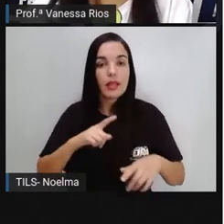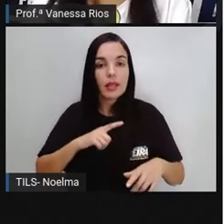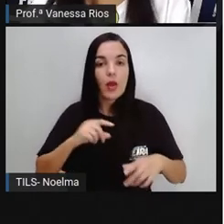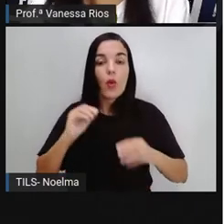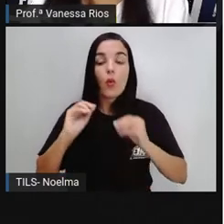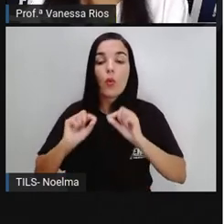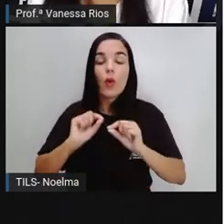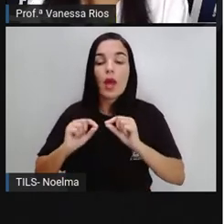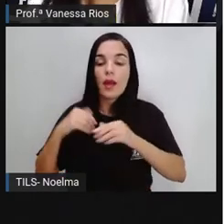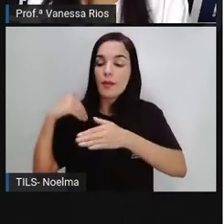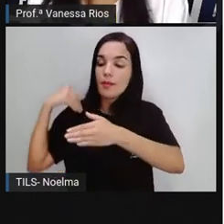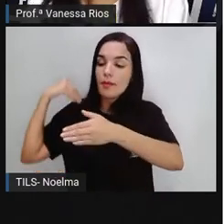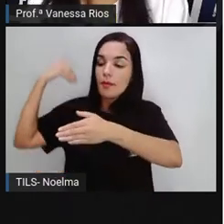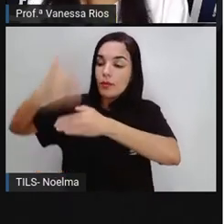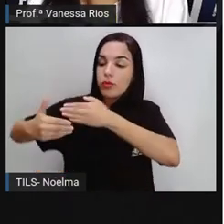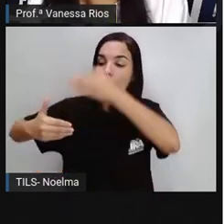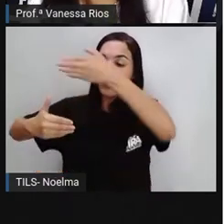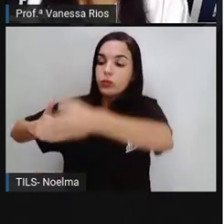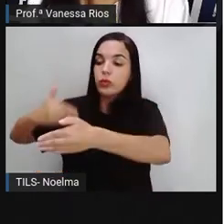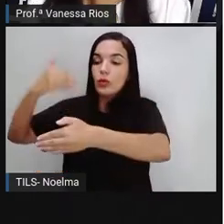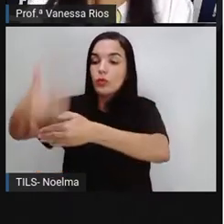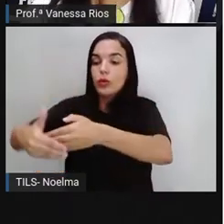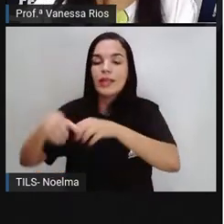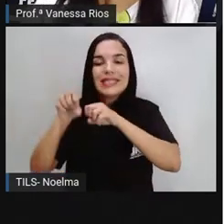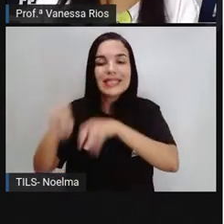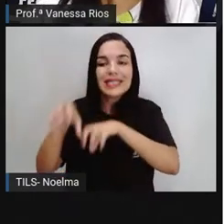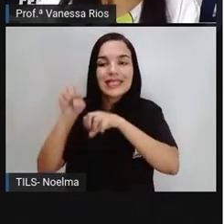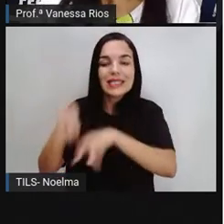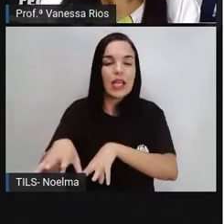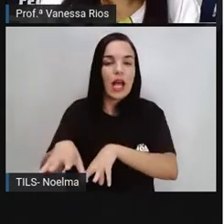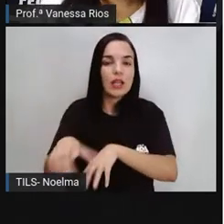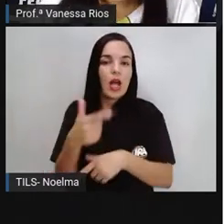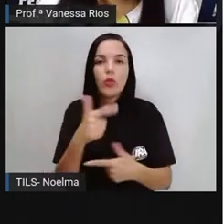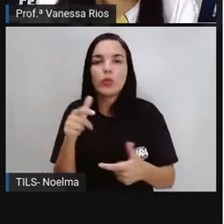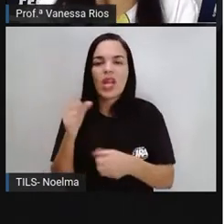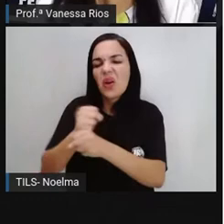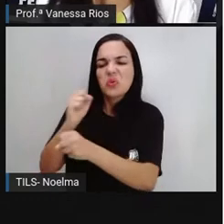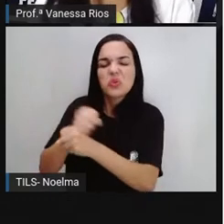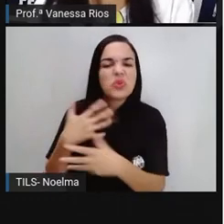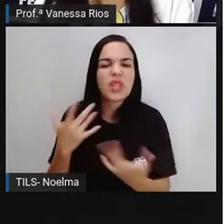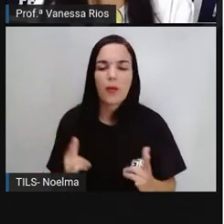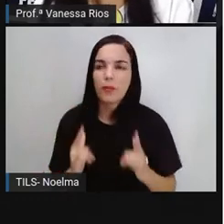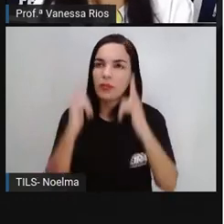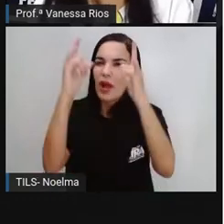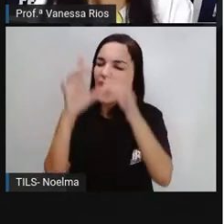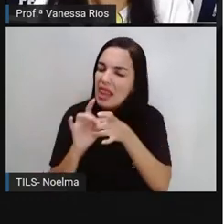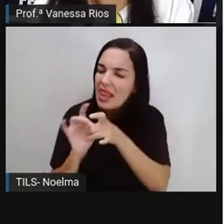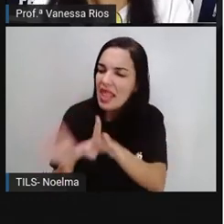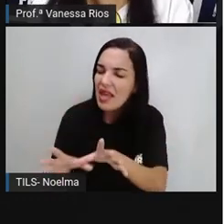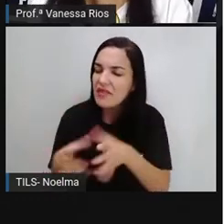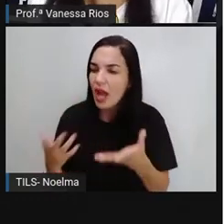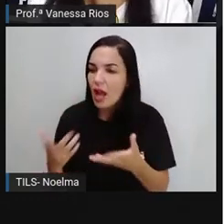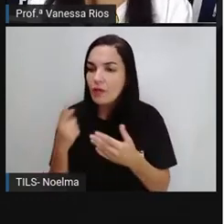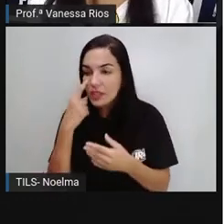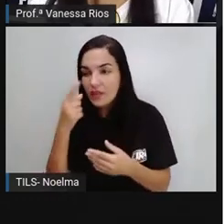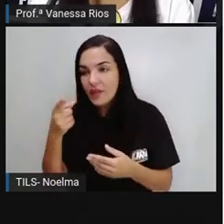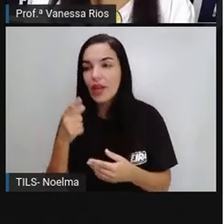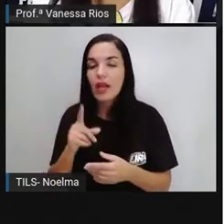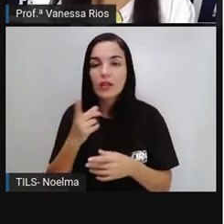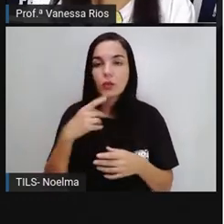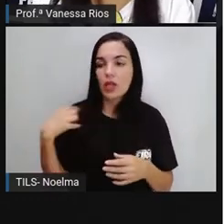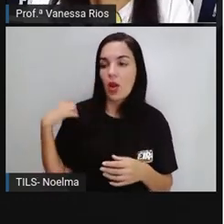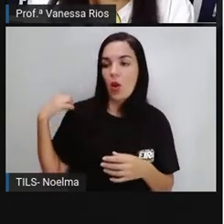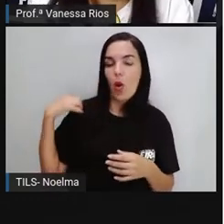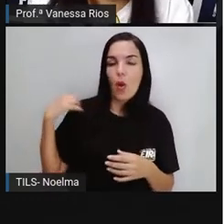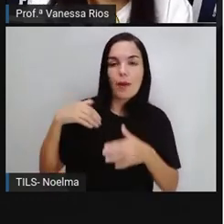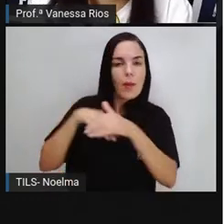de geração em geração. Não vai existir lá a construção para ser deixada, não é? Não vai existir a